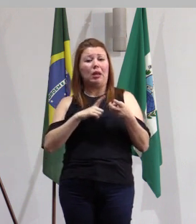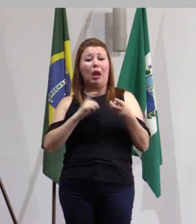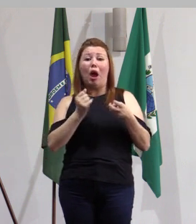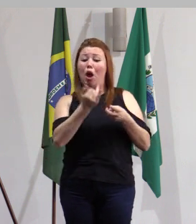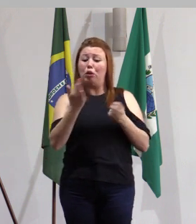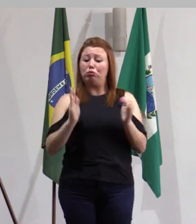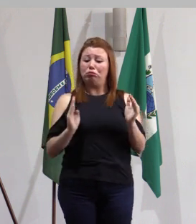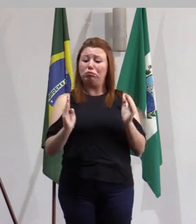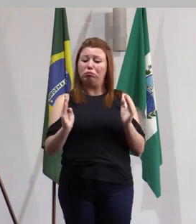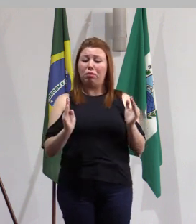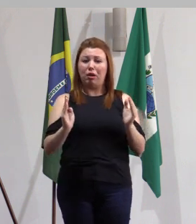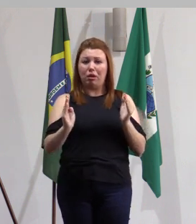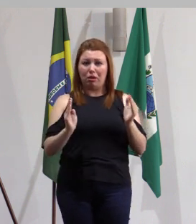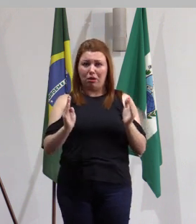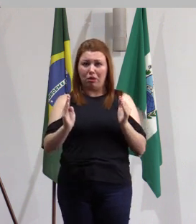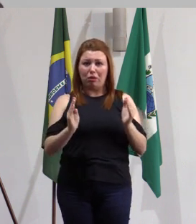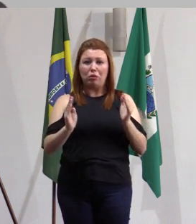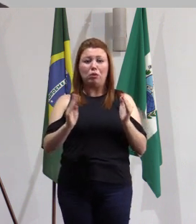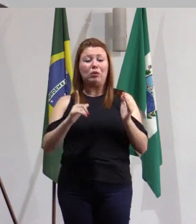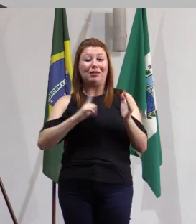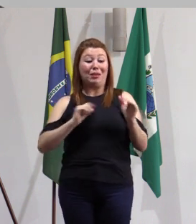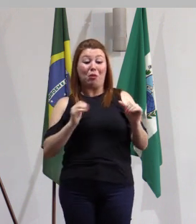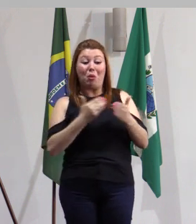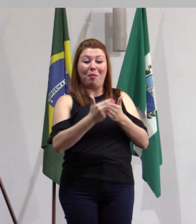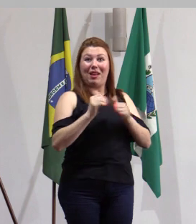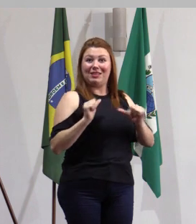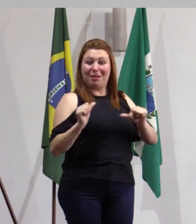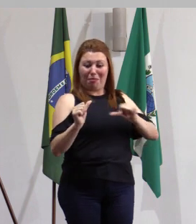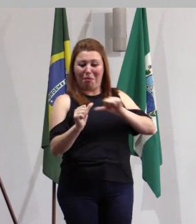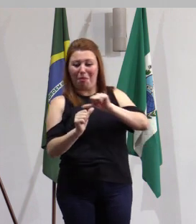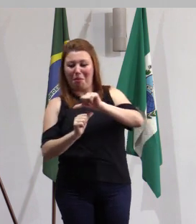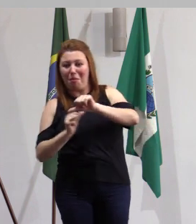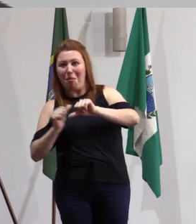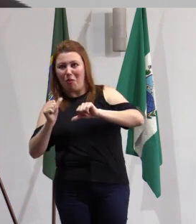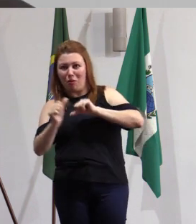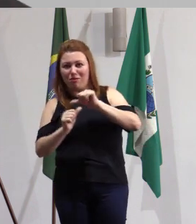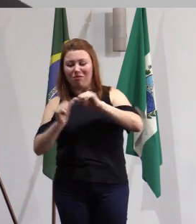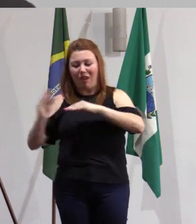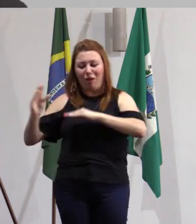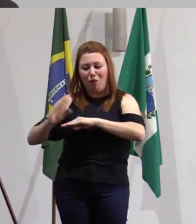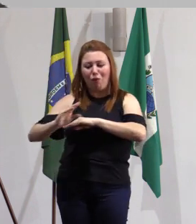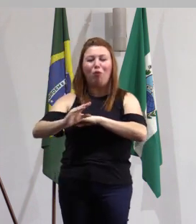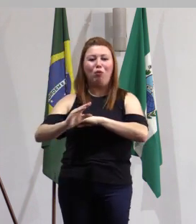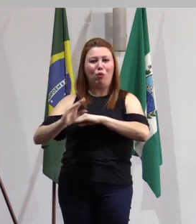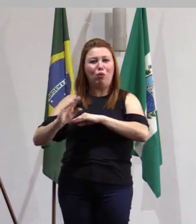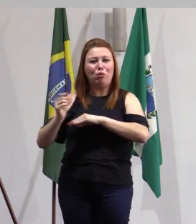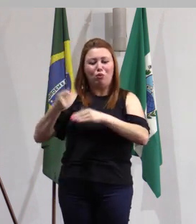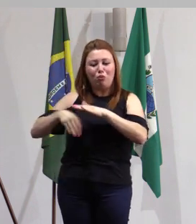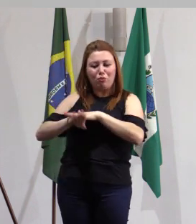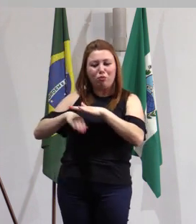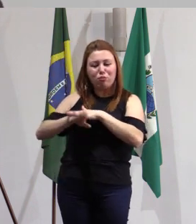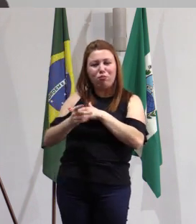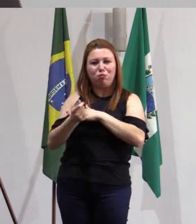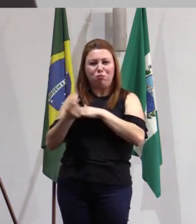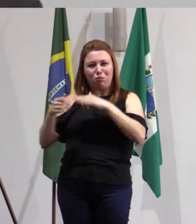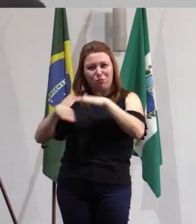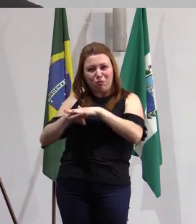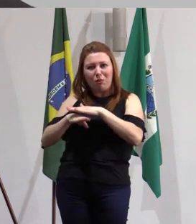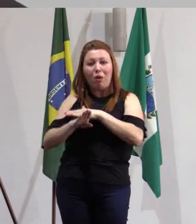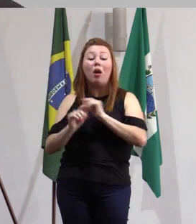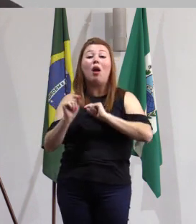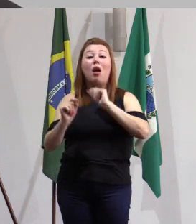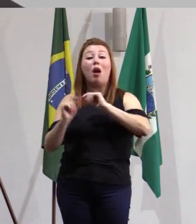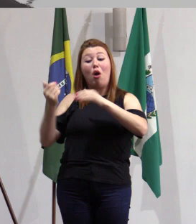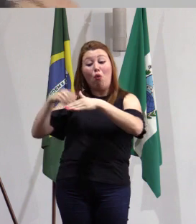períodos de transição até a formação dos fundos de investimento, isso que está previsto ali, a formação de